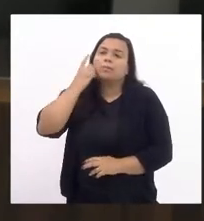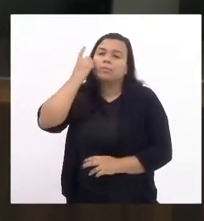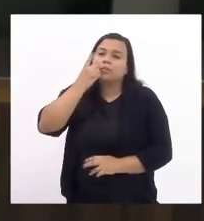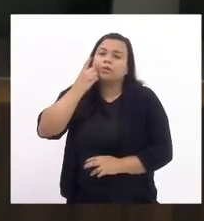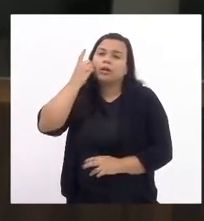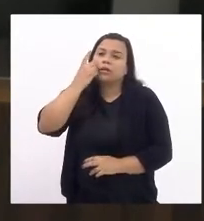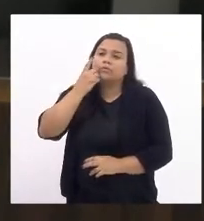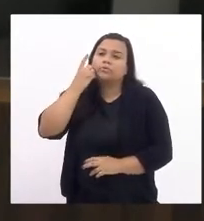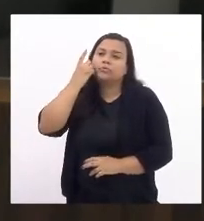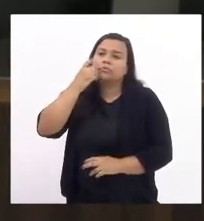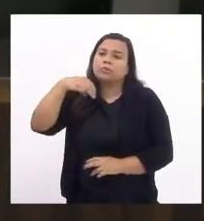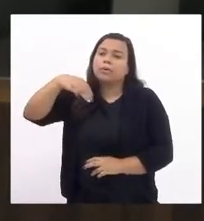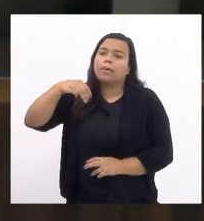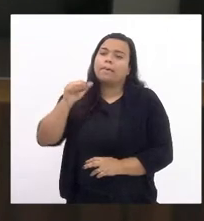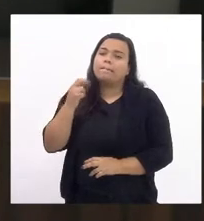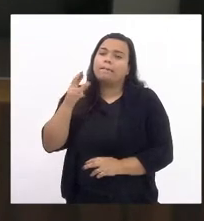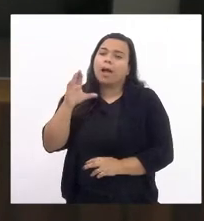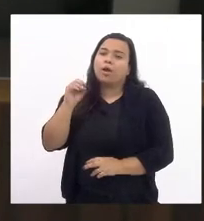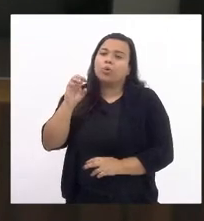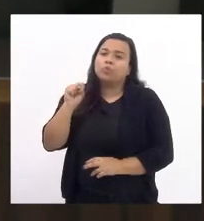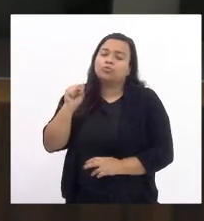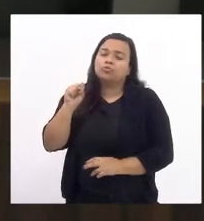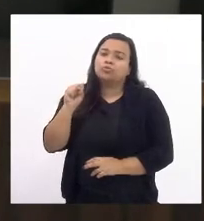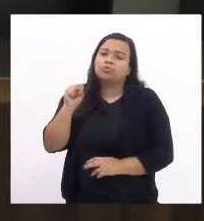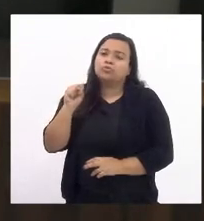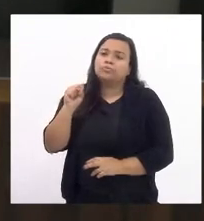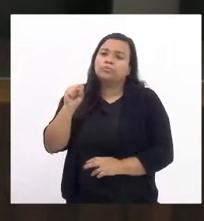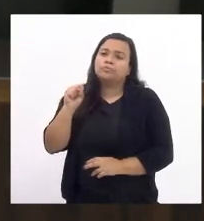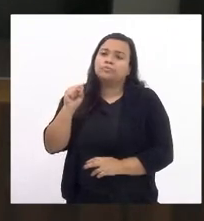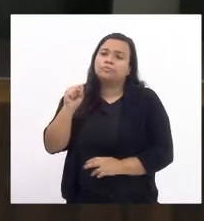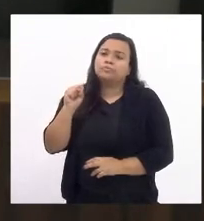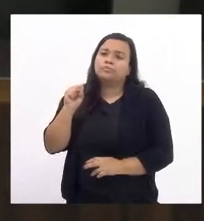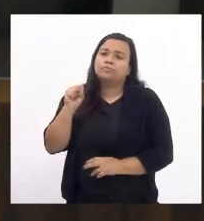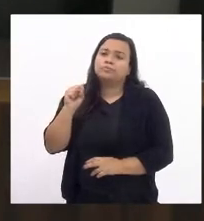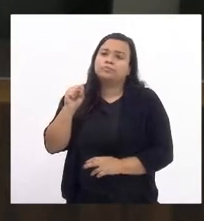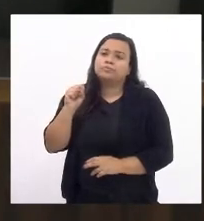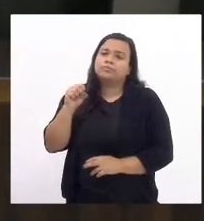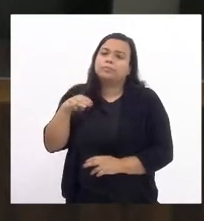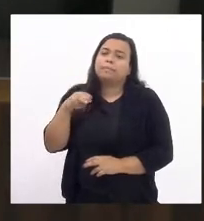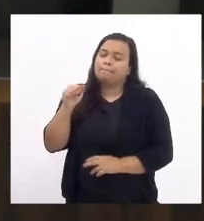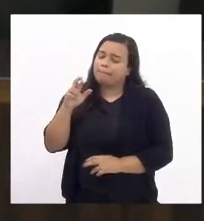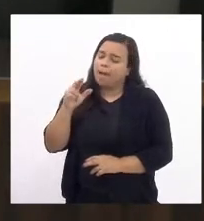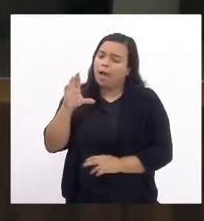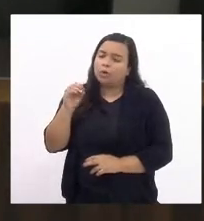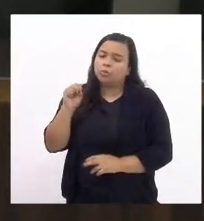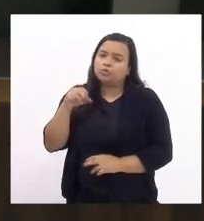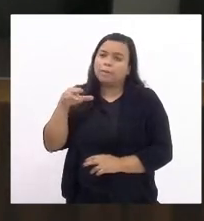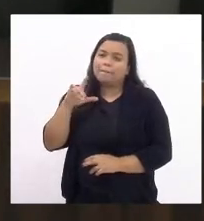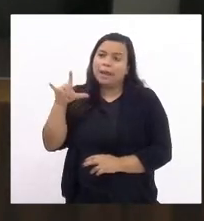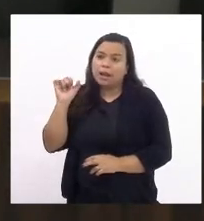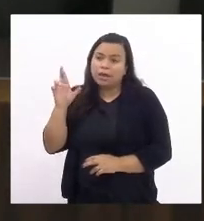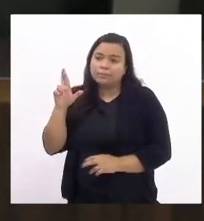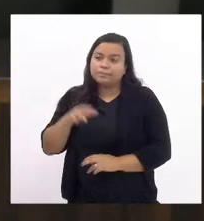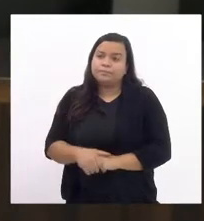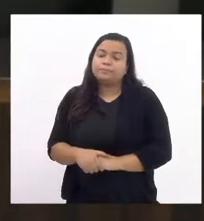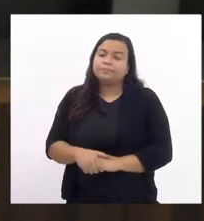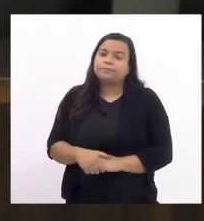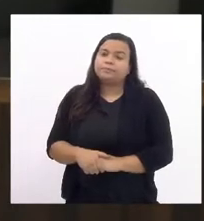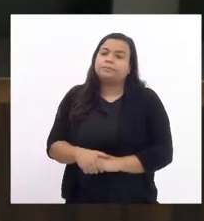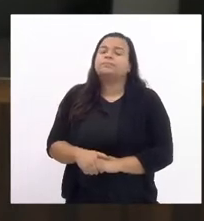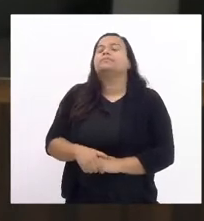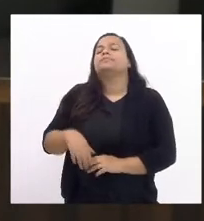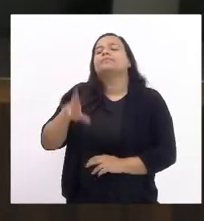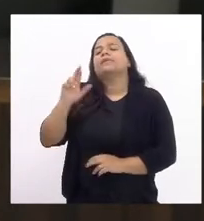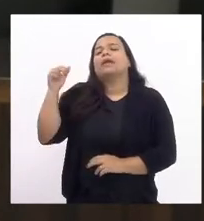Deputado Marcos Abraão. Deputado Marcos Abraão. Deputado Marcos Miller. Deputado Marcos Miller.